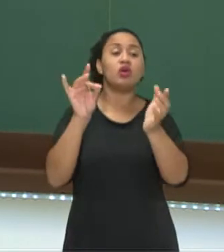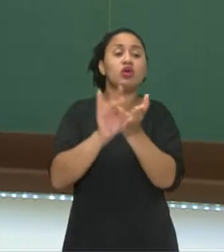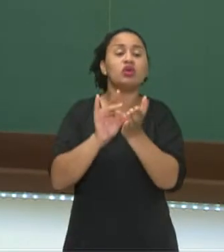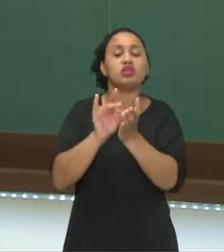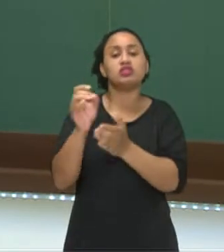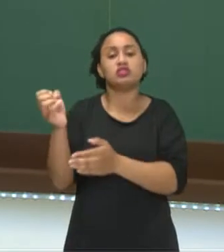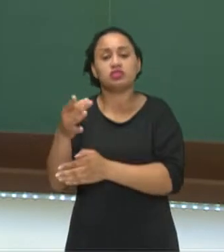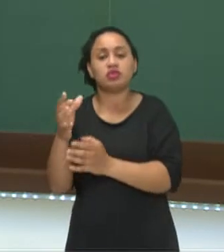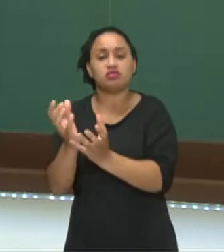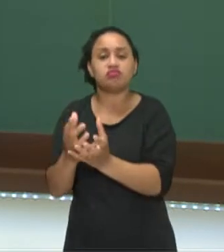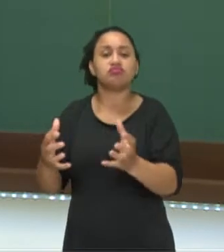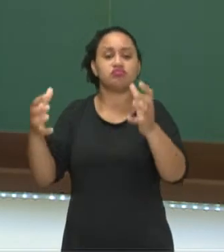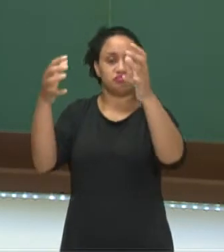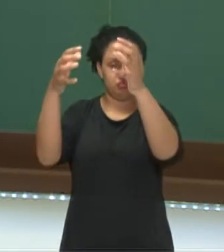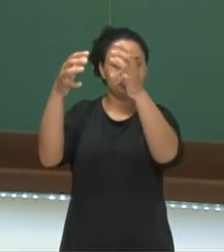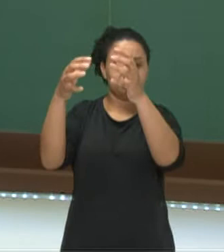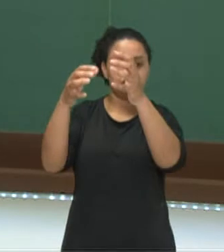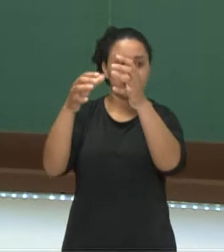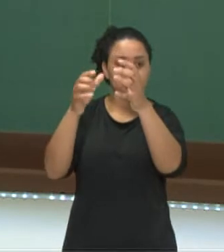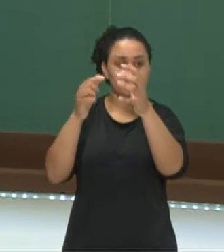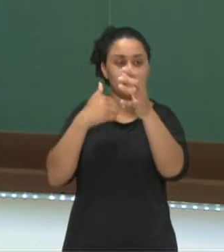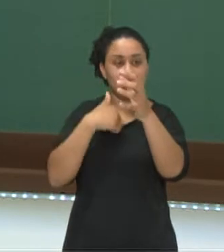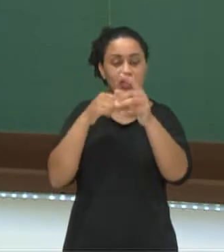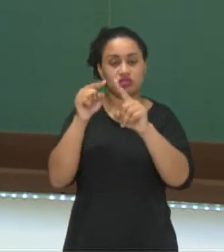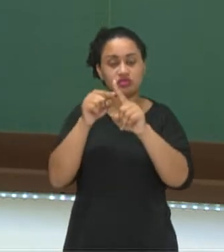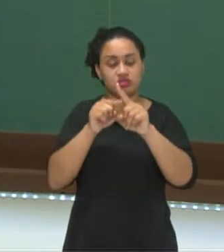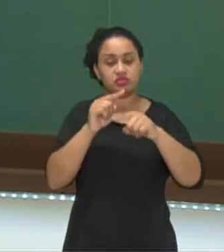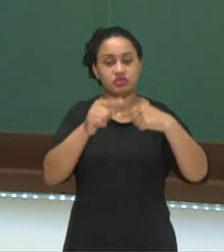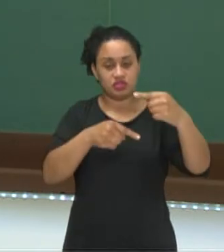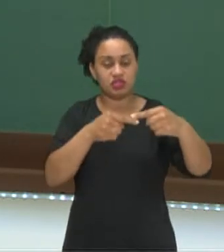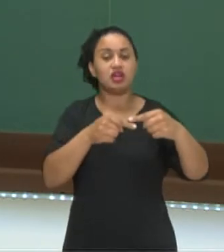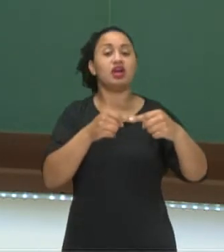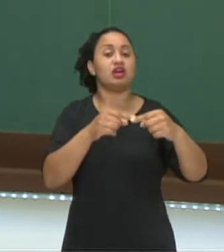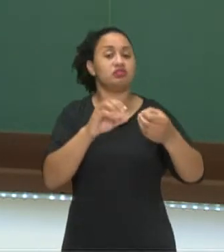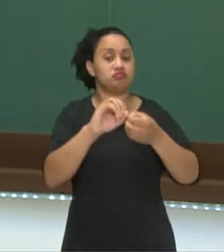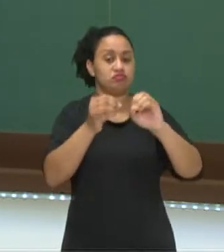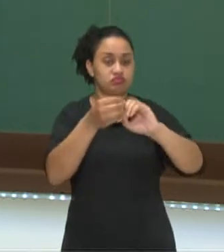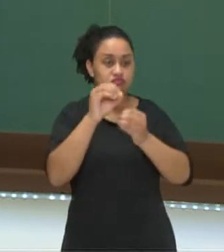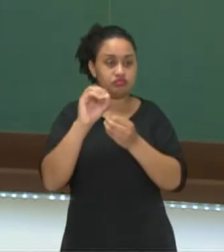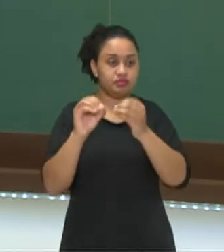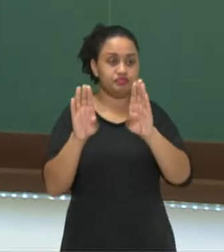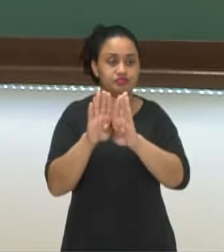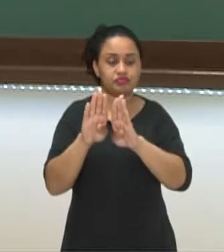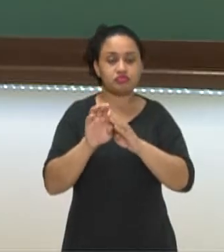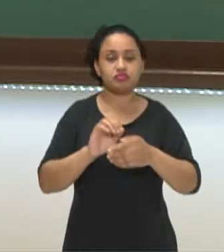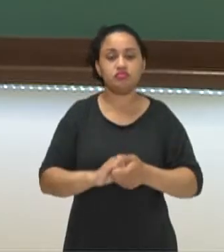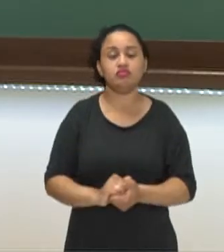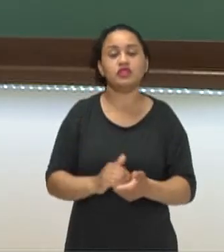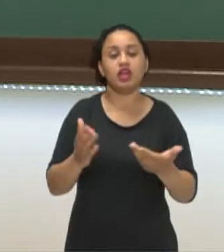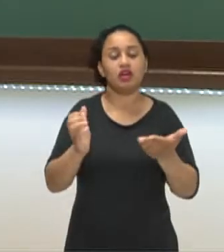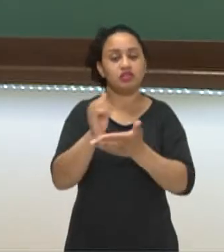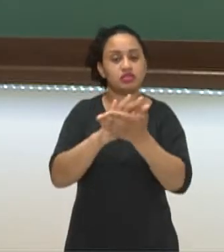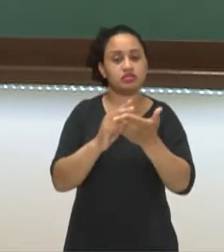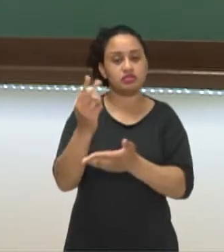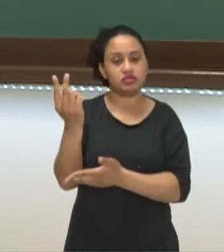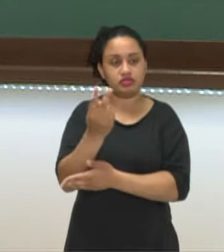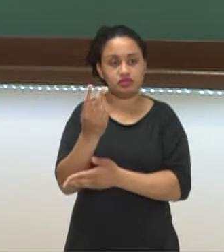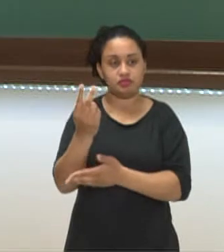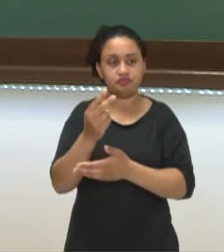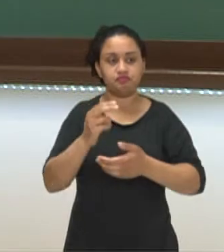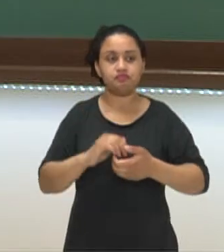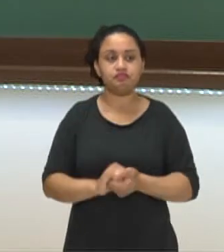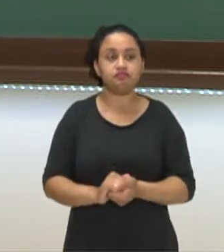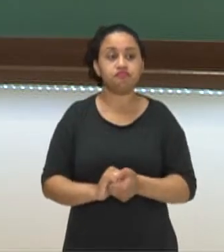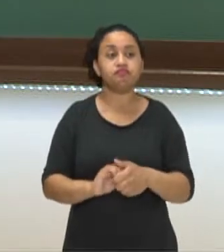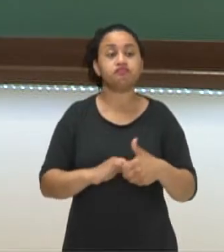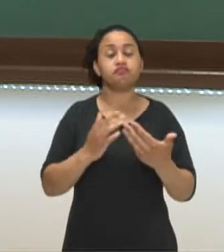a uma nova esponja, tá? Essa é uma reprodução assexuada. Vamos então da atividade número 2. Vamos